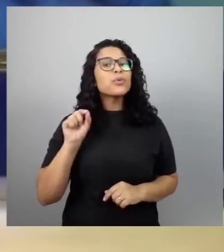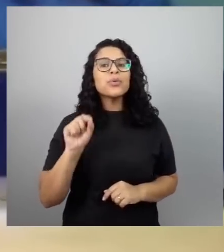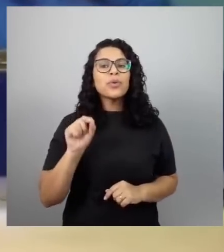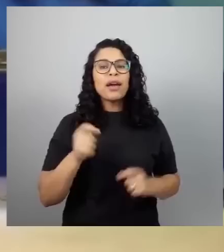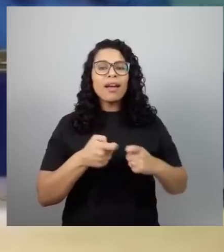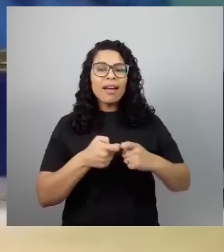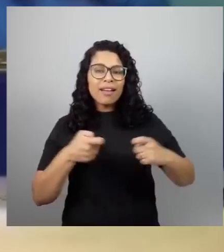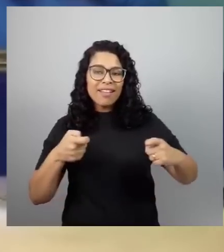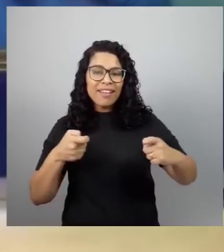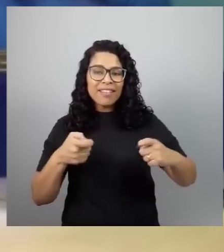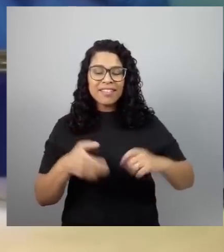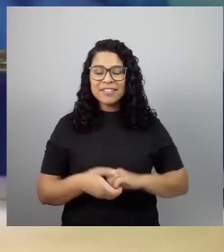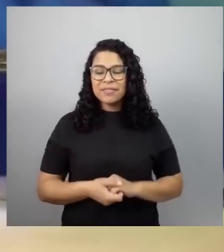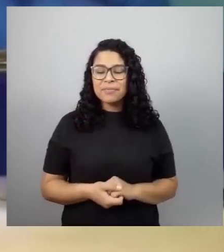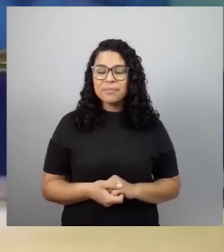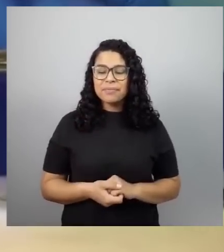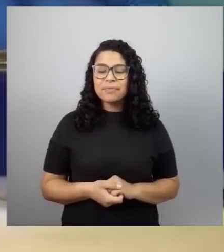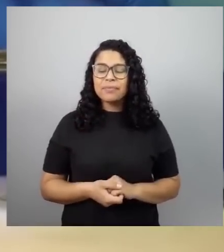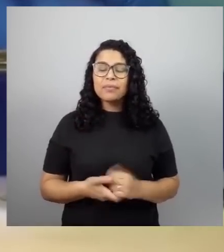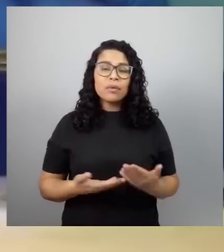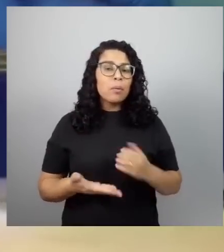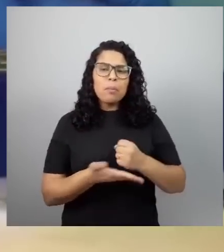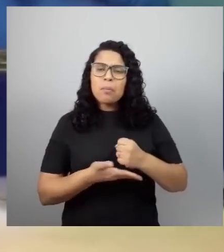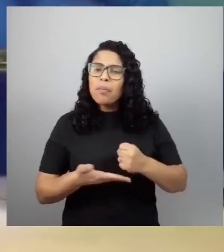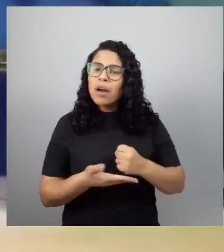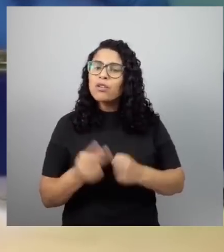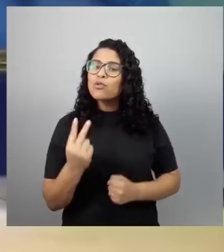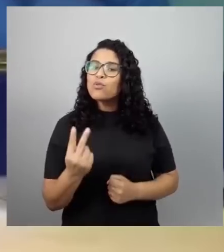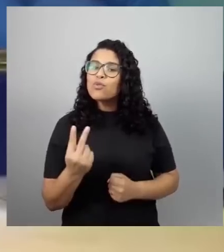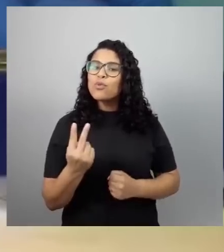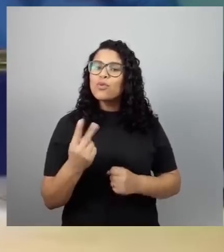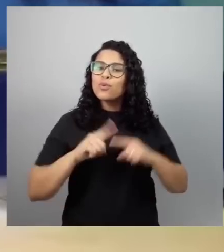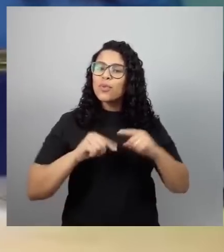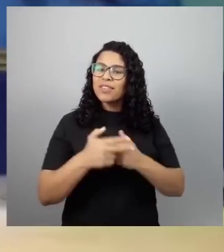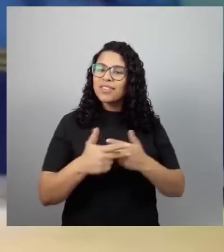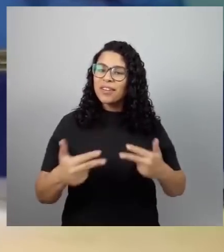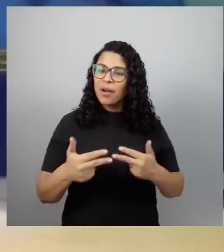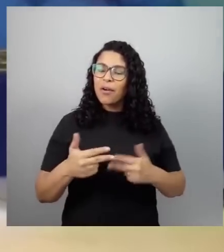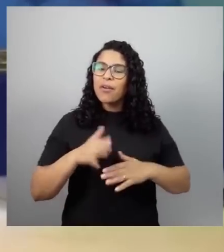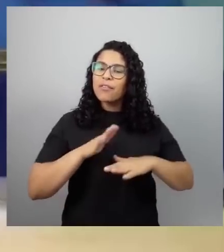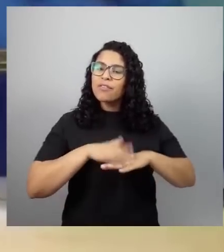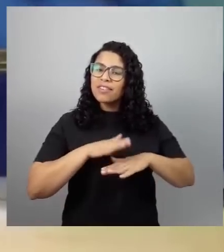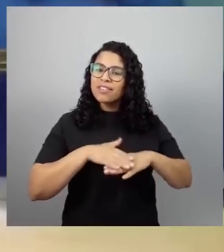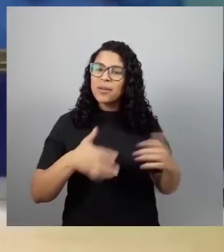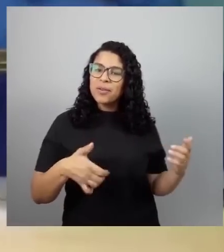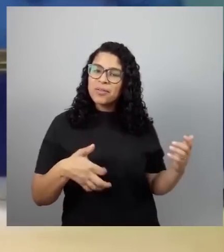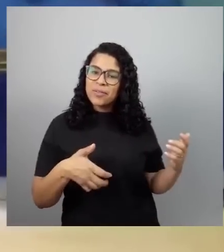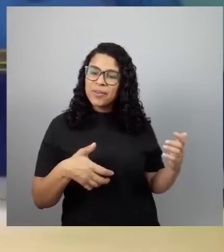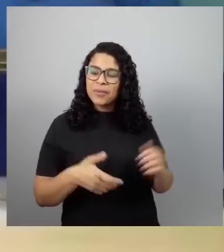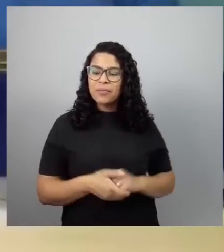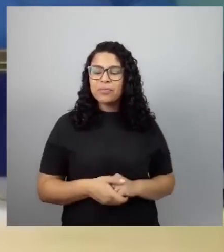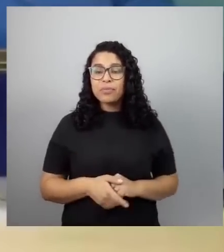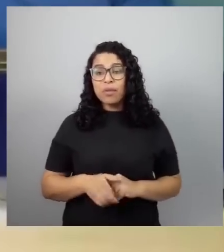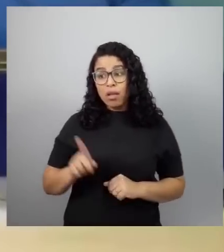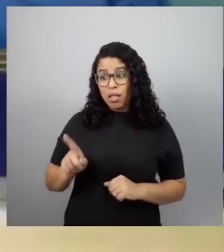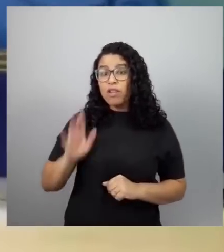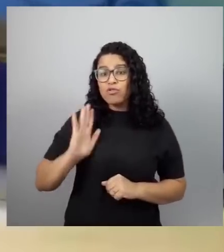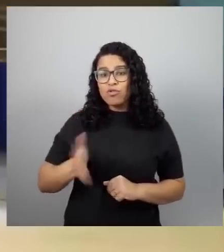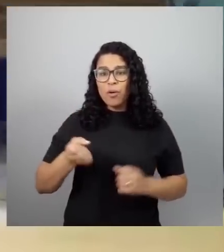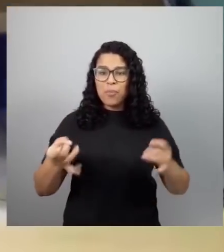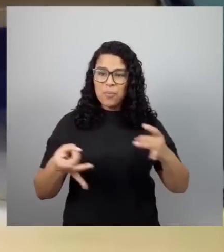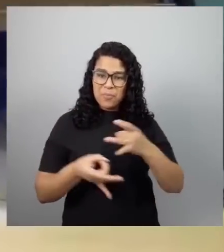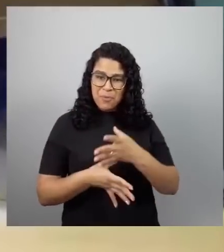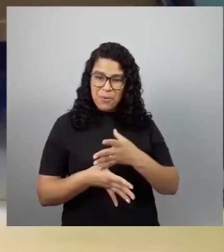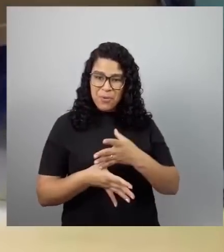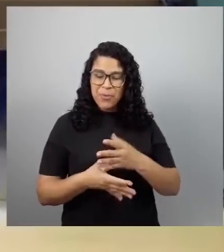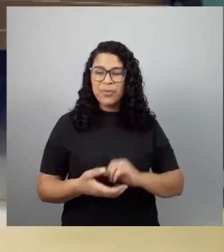que é elástico, né? Então, basicamente, com esses dois materiais, nós vamos fazer o nosso violão. O da Miriam já está pronto, né? Aqui